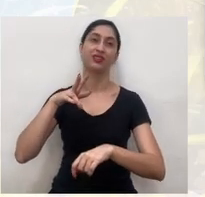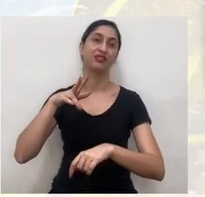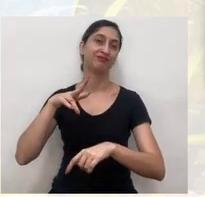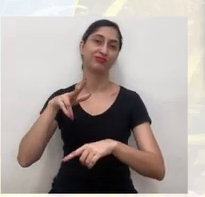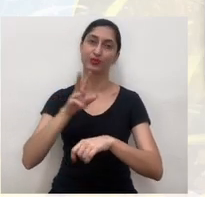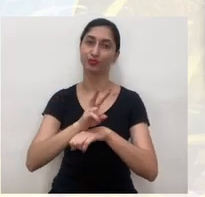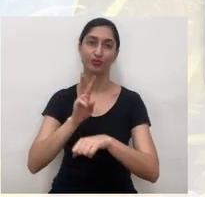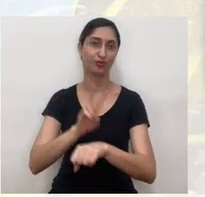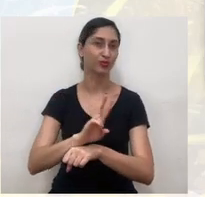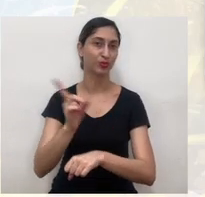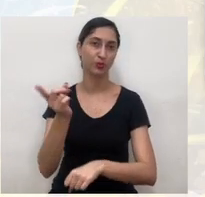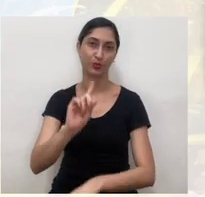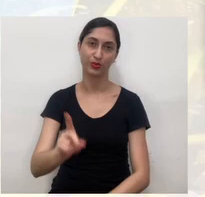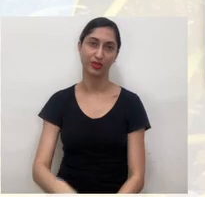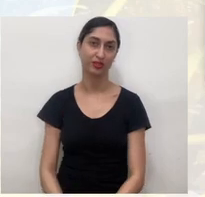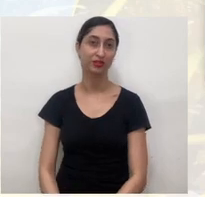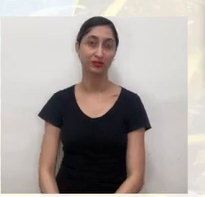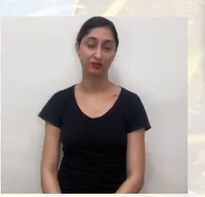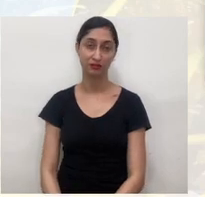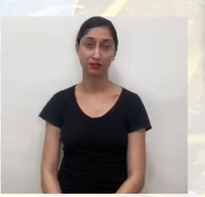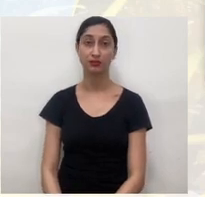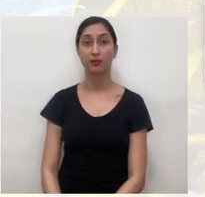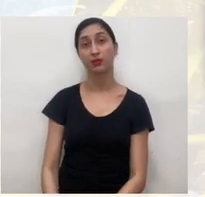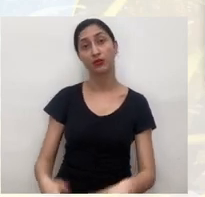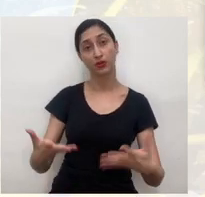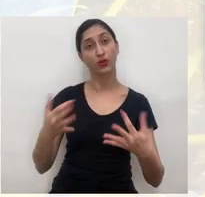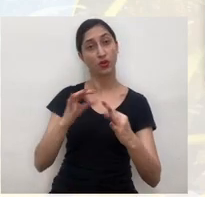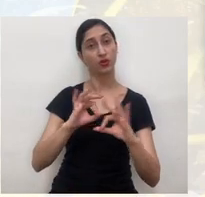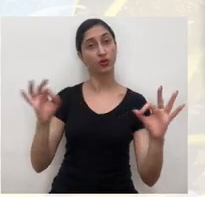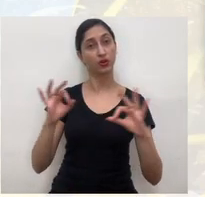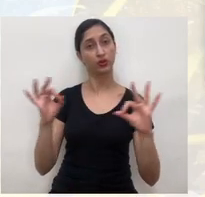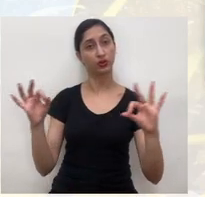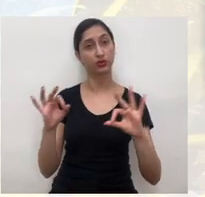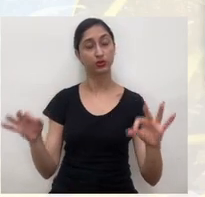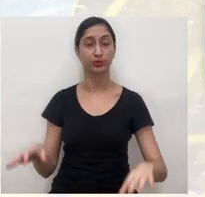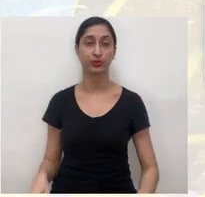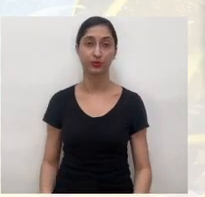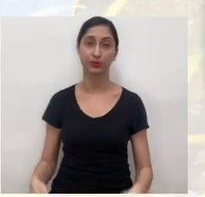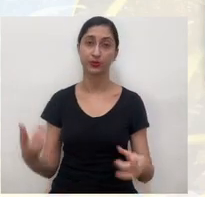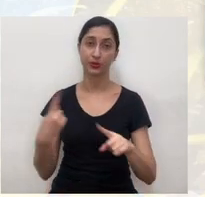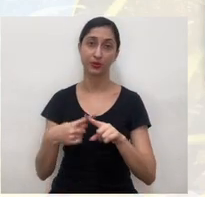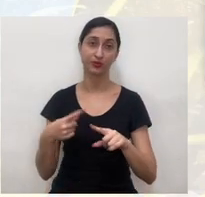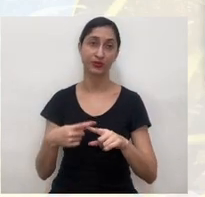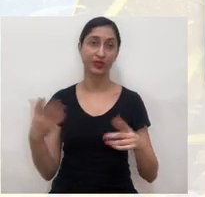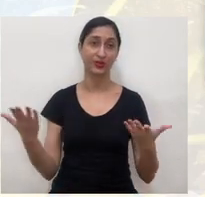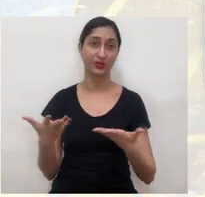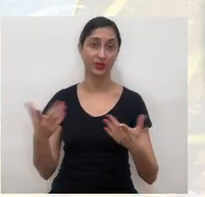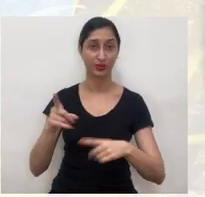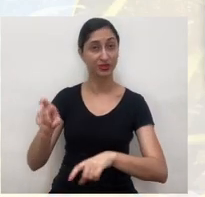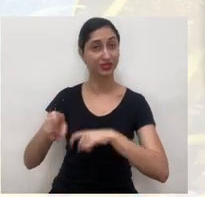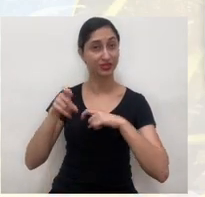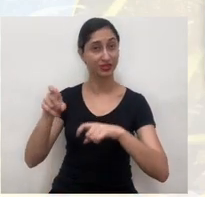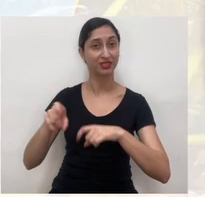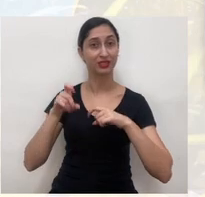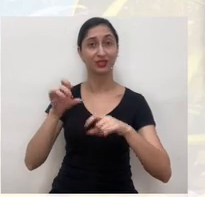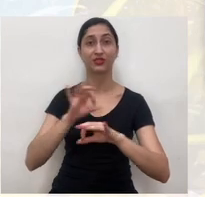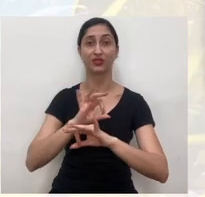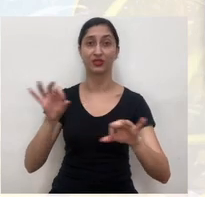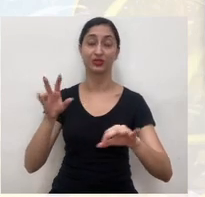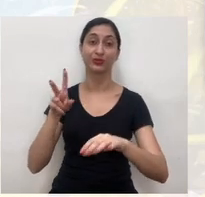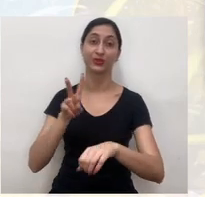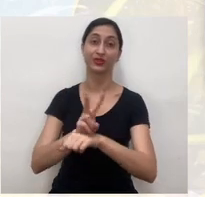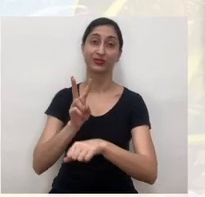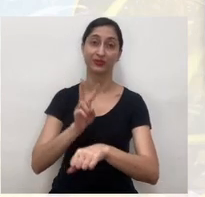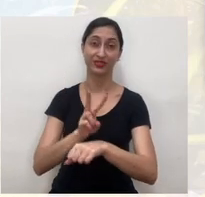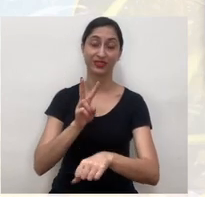foi uma decisão super acertada, porque hoje o sítio está tão preservado que a Unesco, como